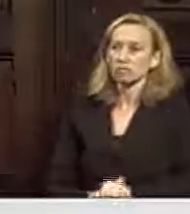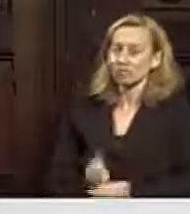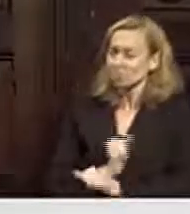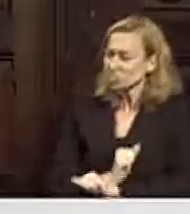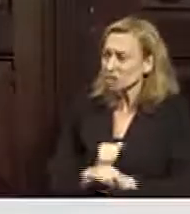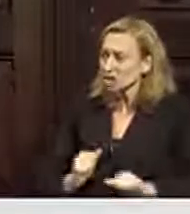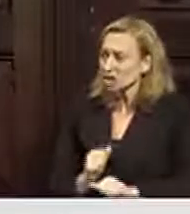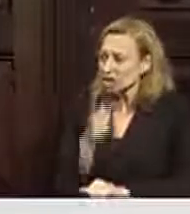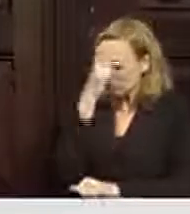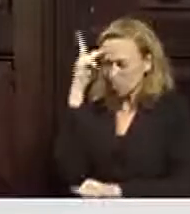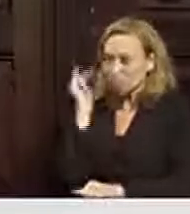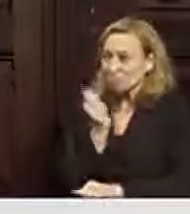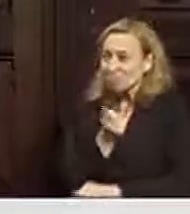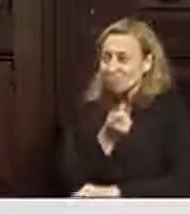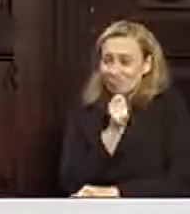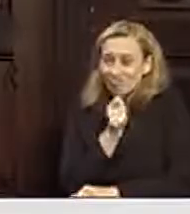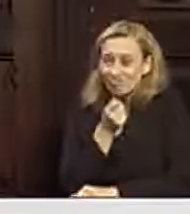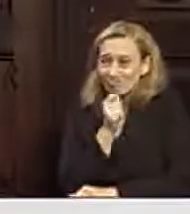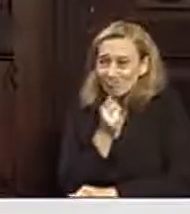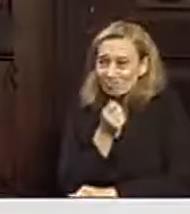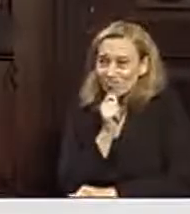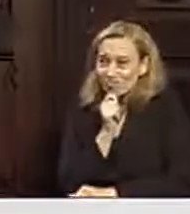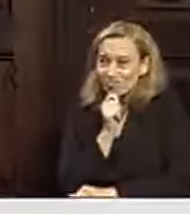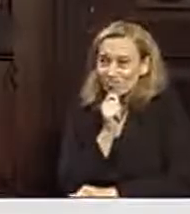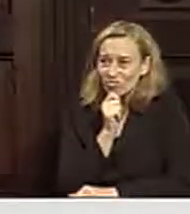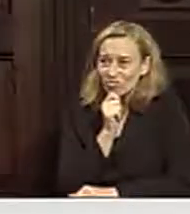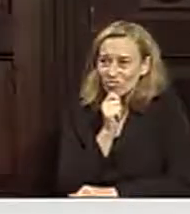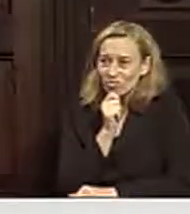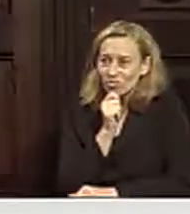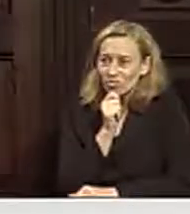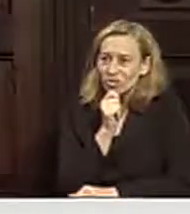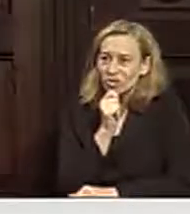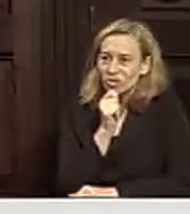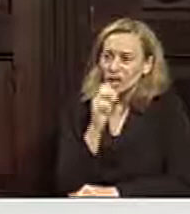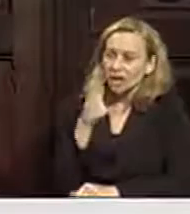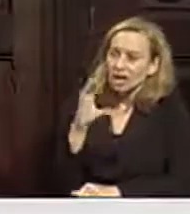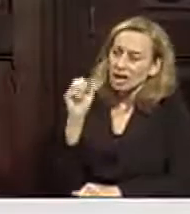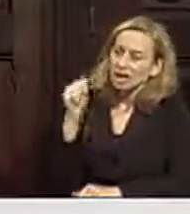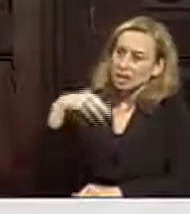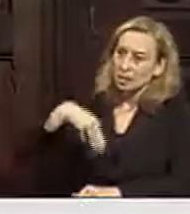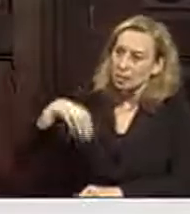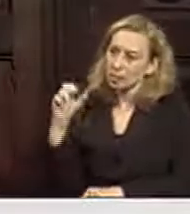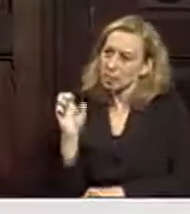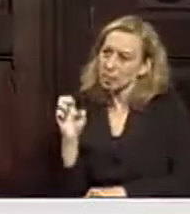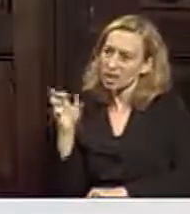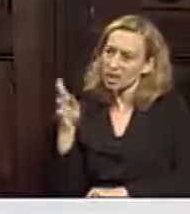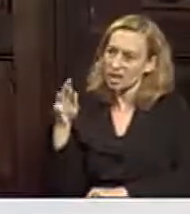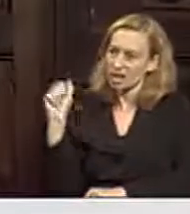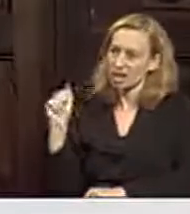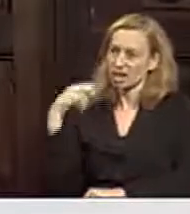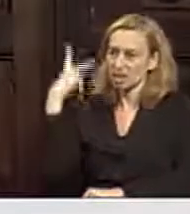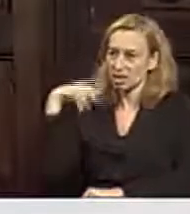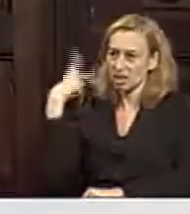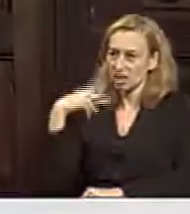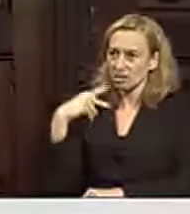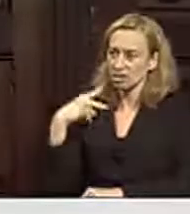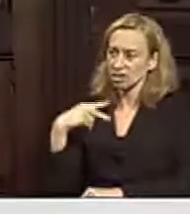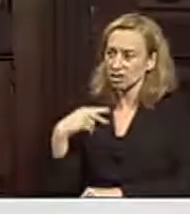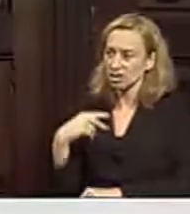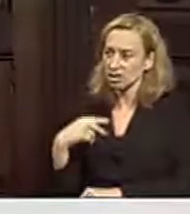ninguém, absolutamente ninguém na Câmara dos Vereadores se revolte,